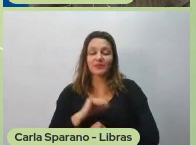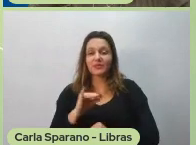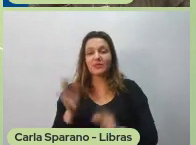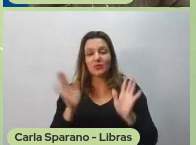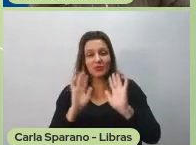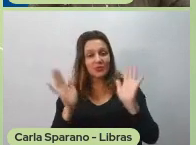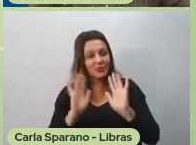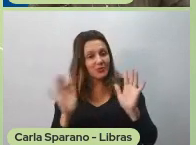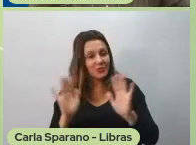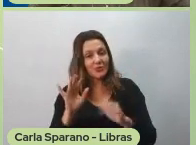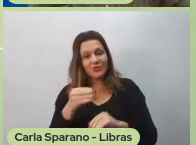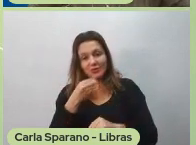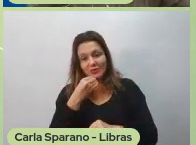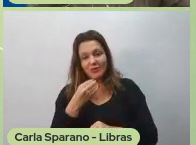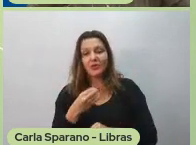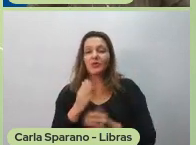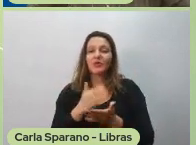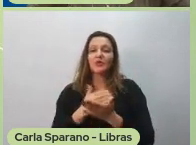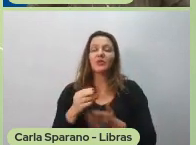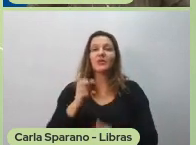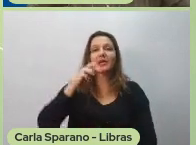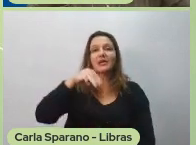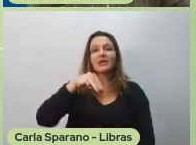despeça também. Começando contigo, Marise.